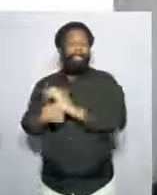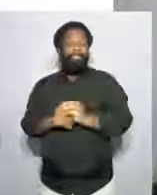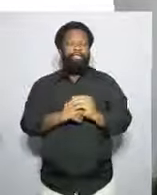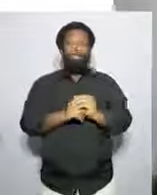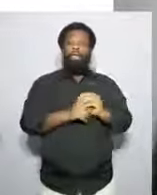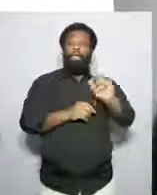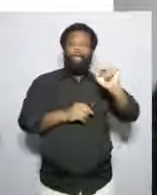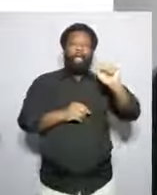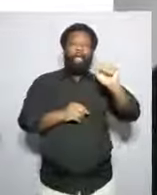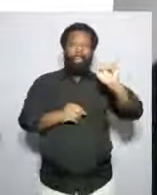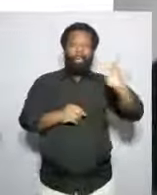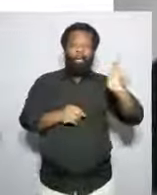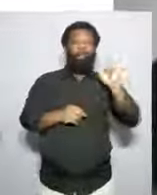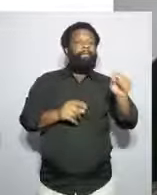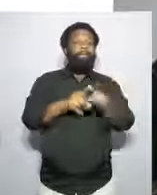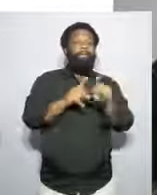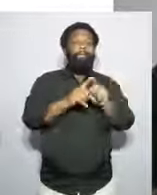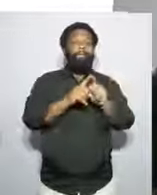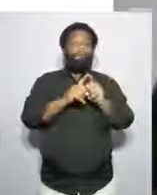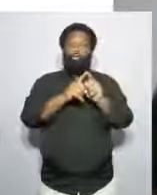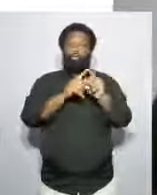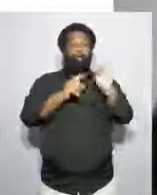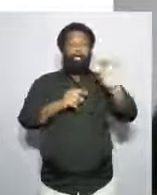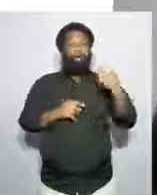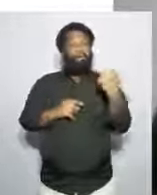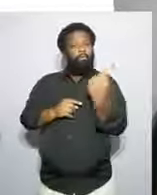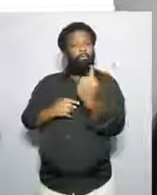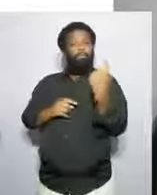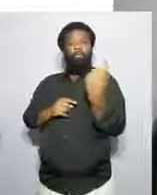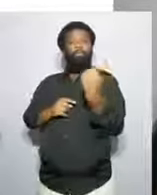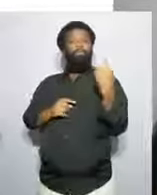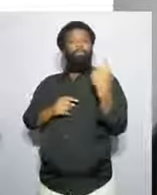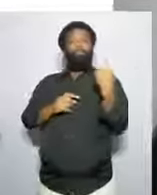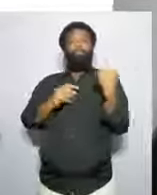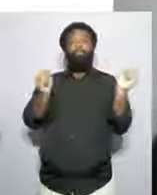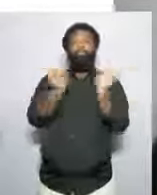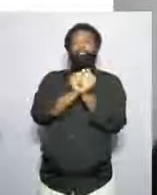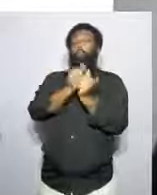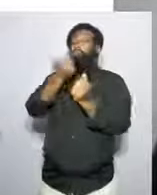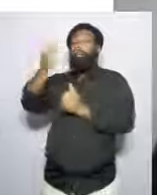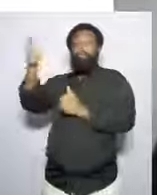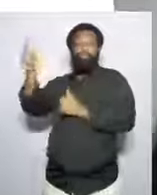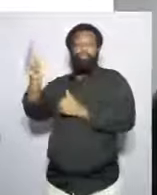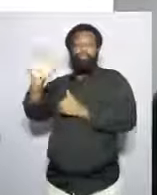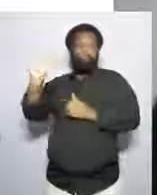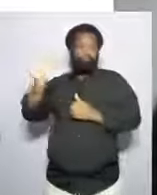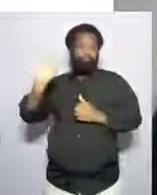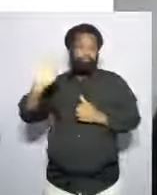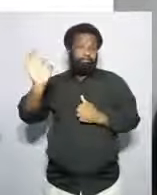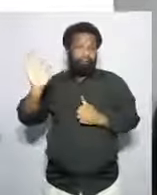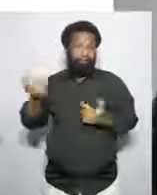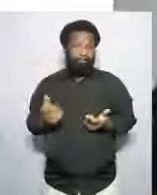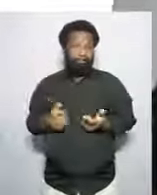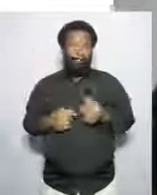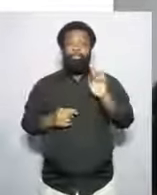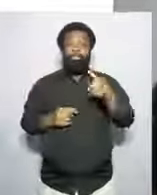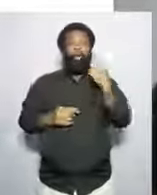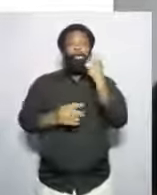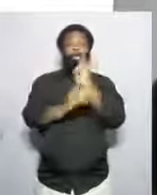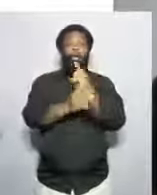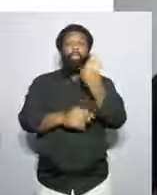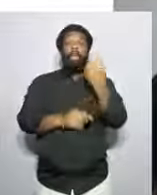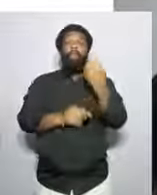apresenta assim. Todos eles são gases monoatômicos, ou seja, só tem um átomo, que é